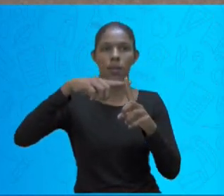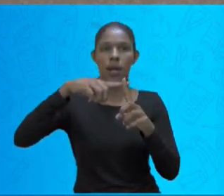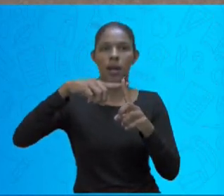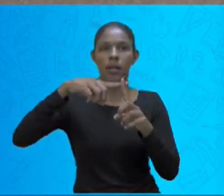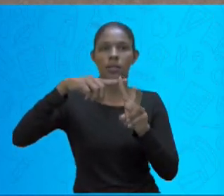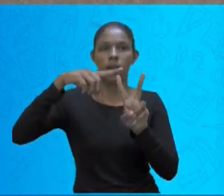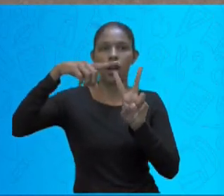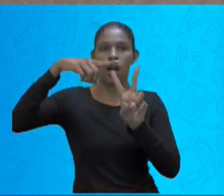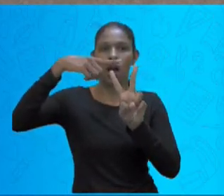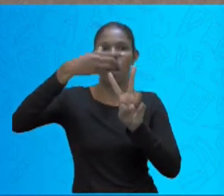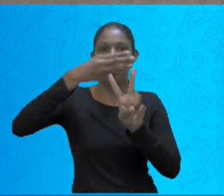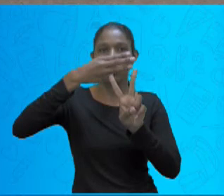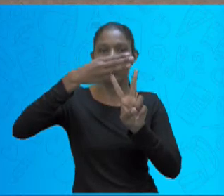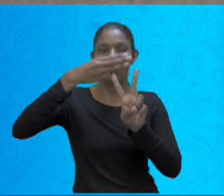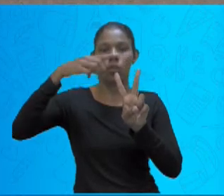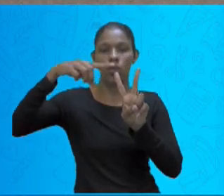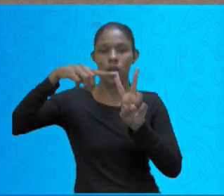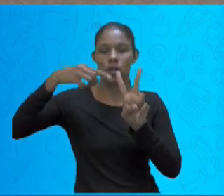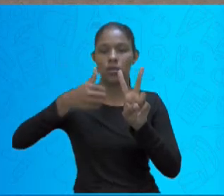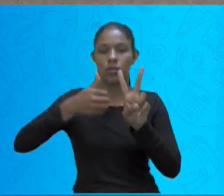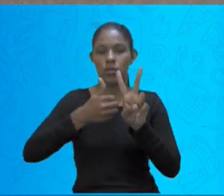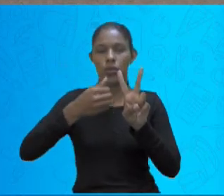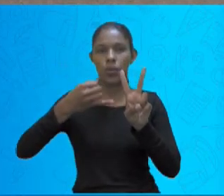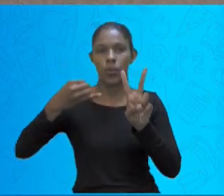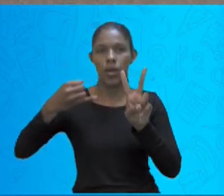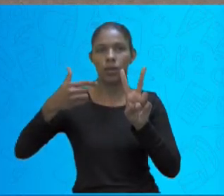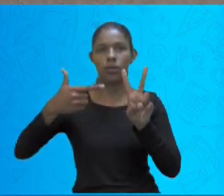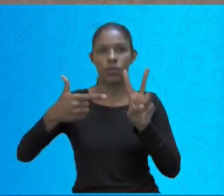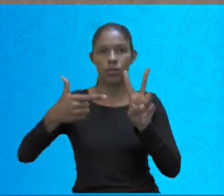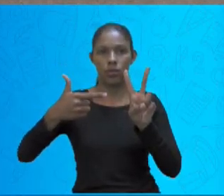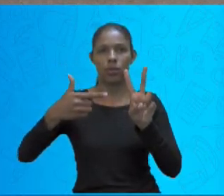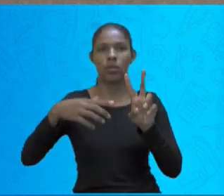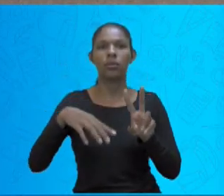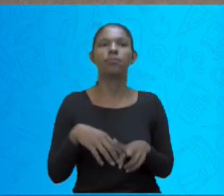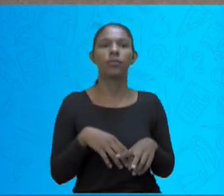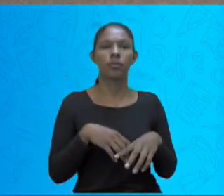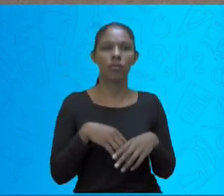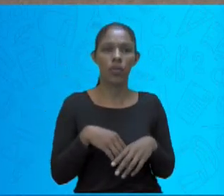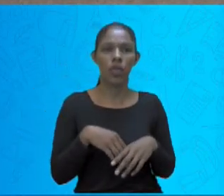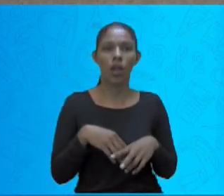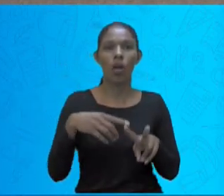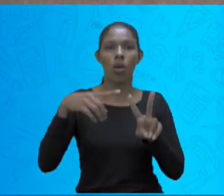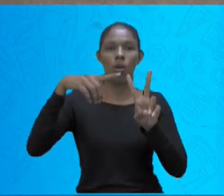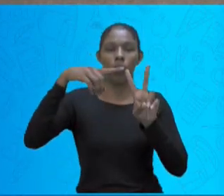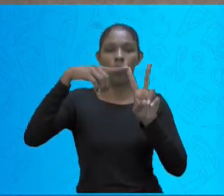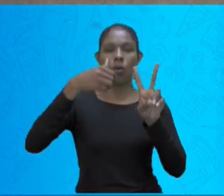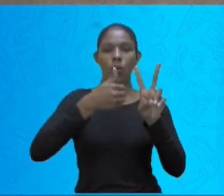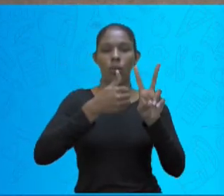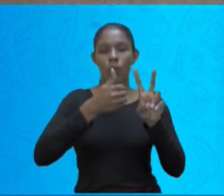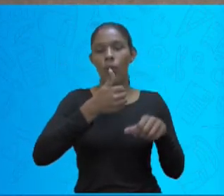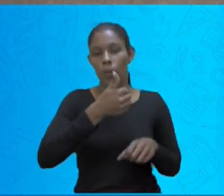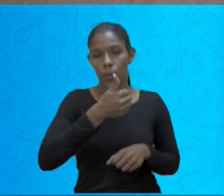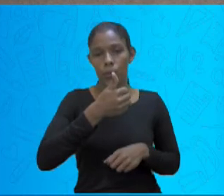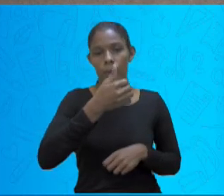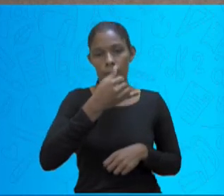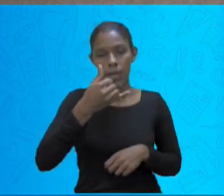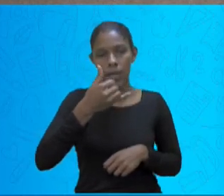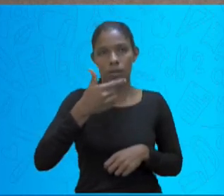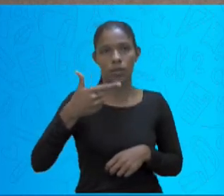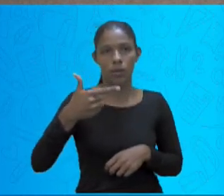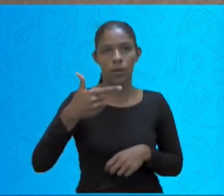2. 1 menos 2, menos 1. Então, eu tenho raiz cúbica de